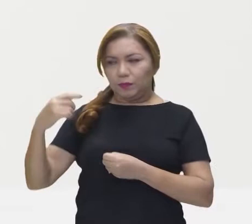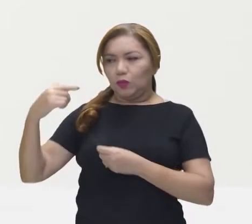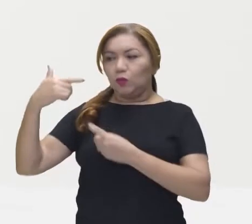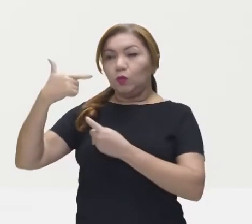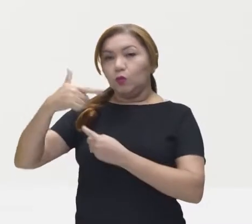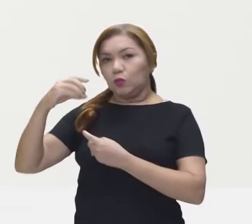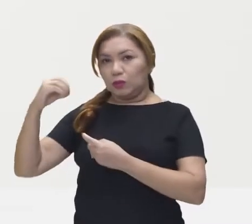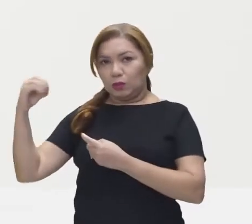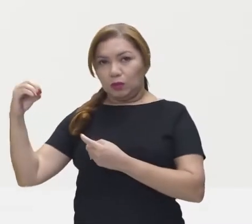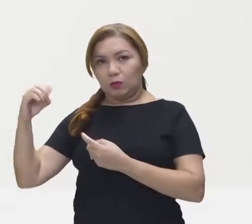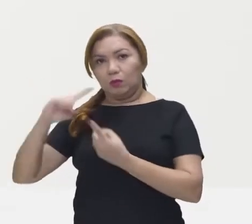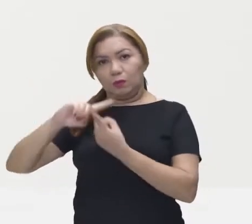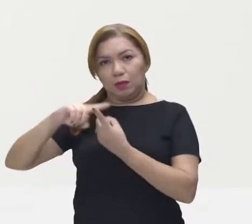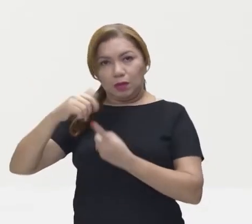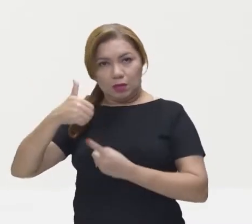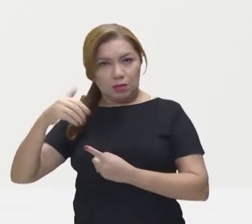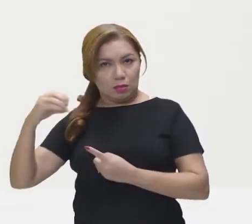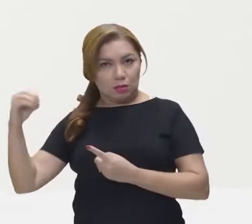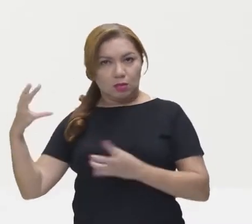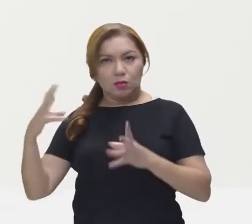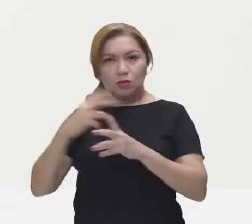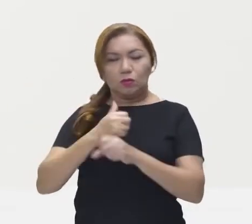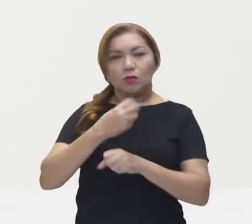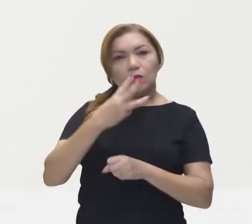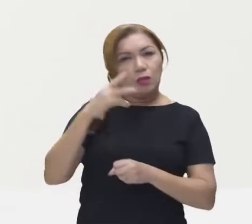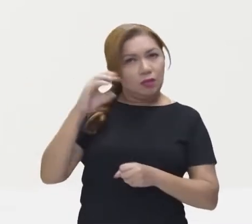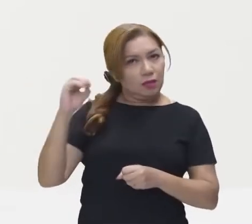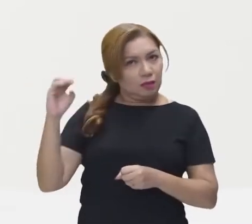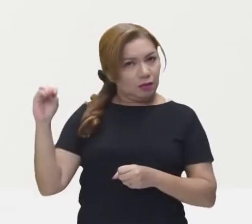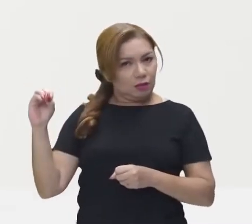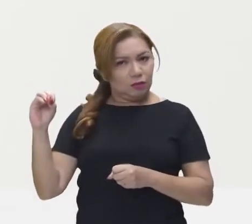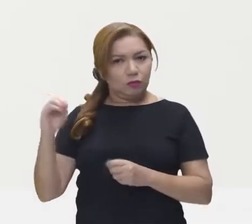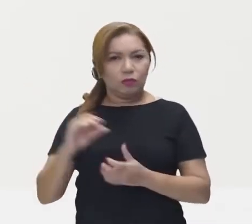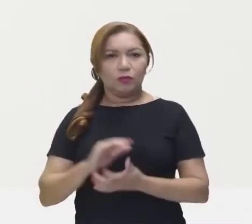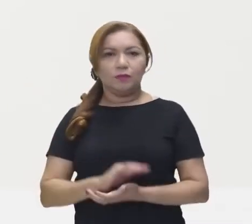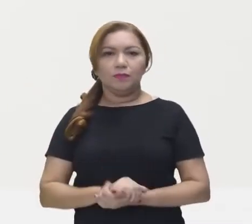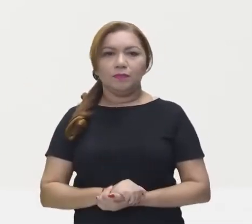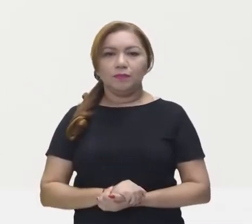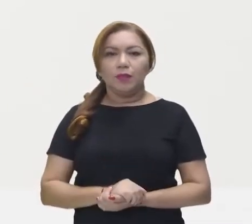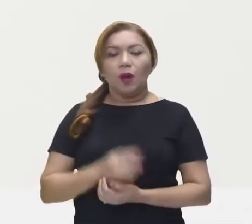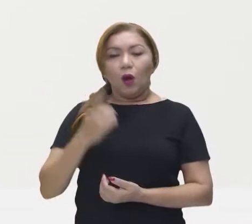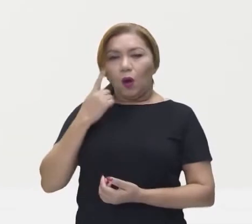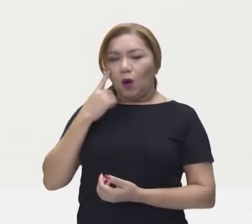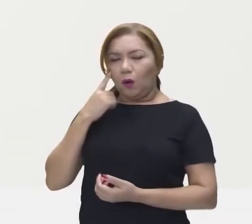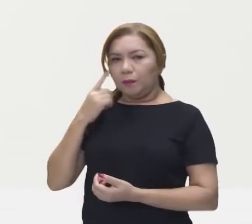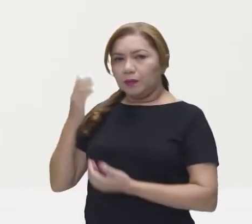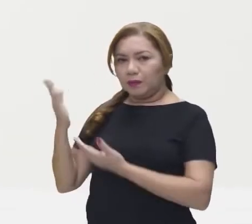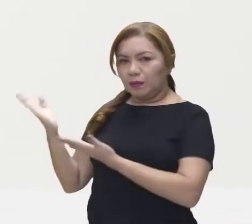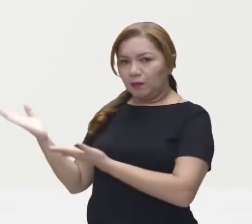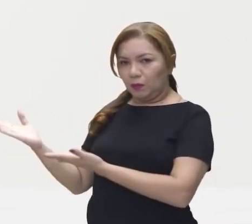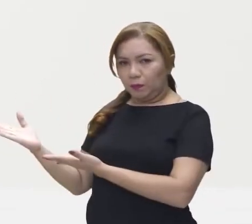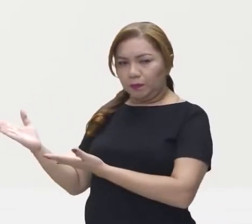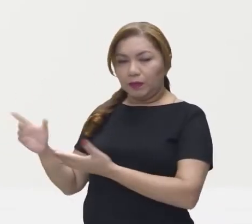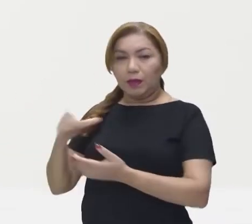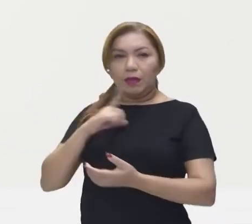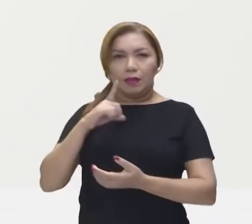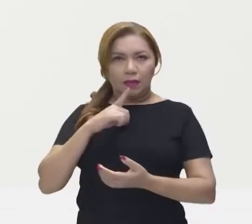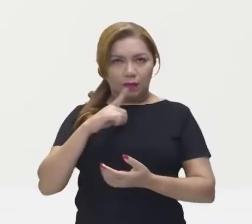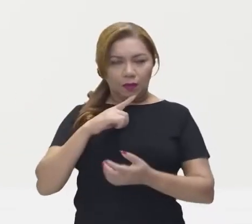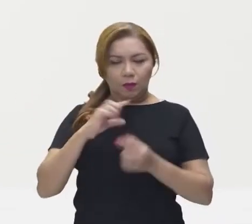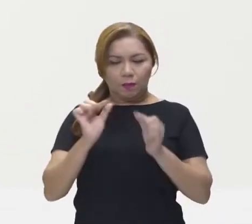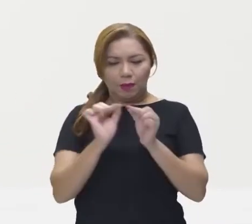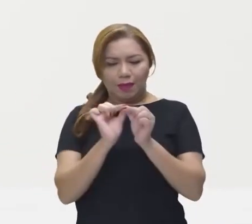Tá. Perceba que na parte central do campo há uma linha dividindo ao meio, em duas